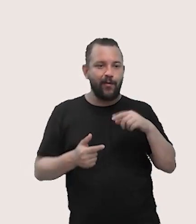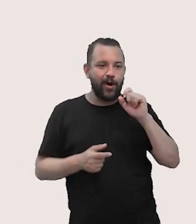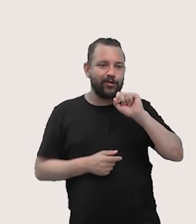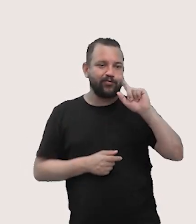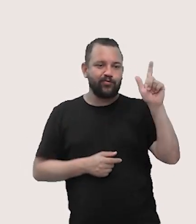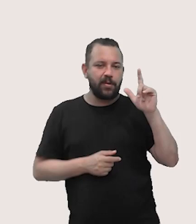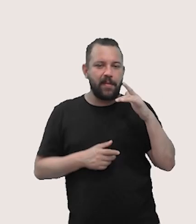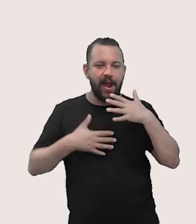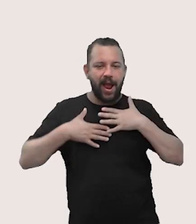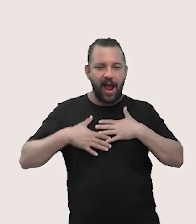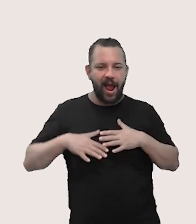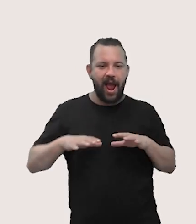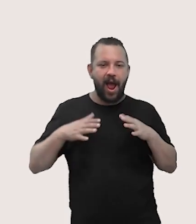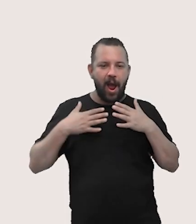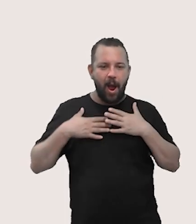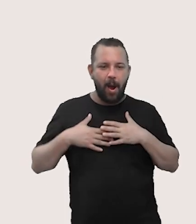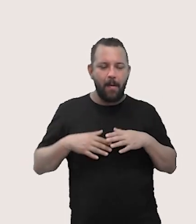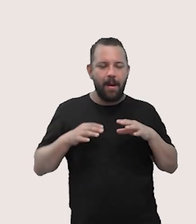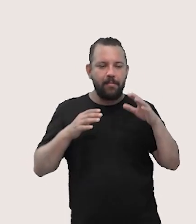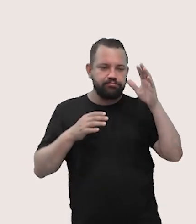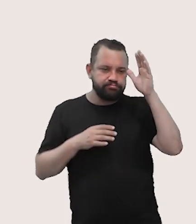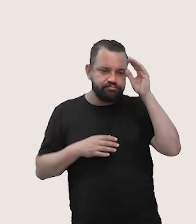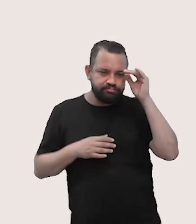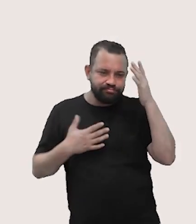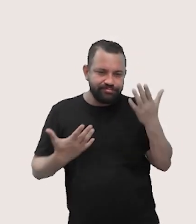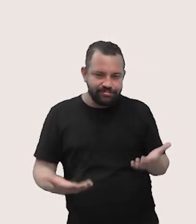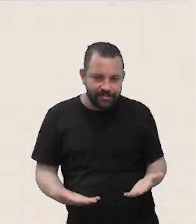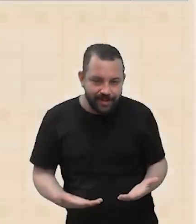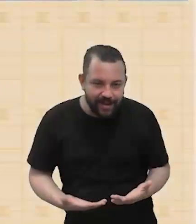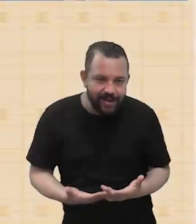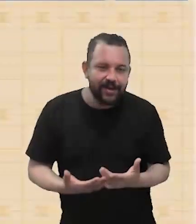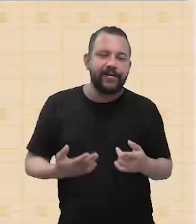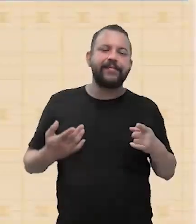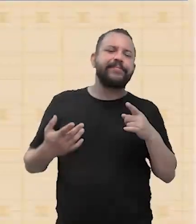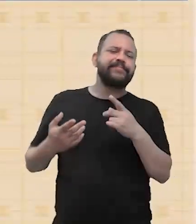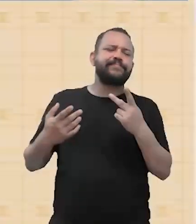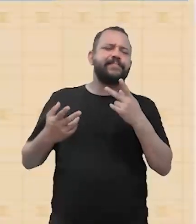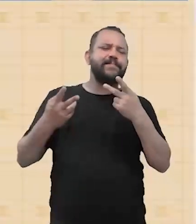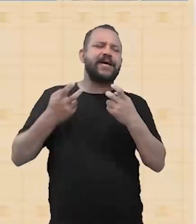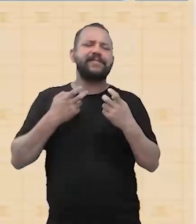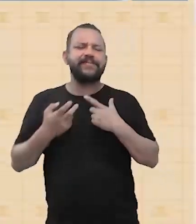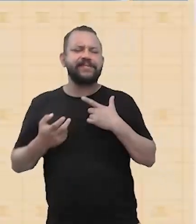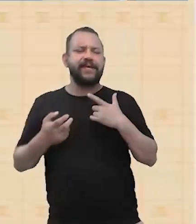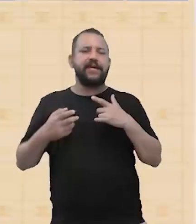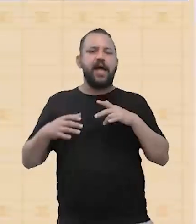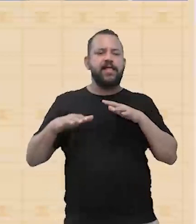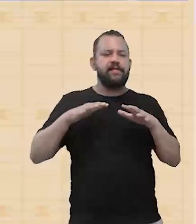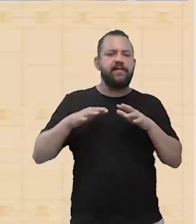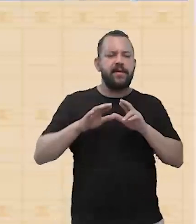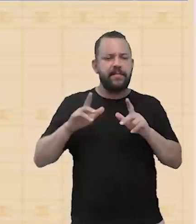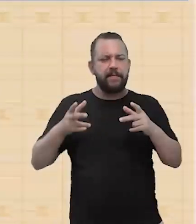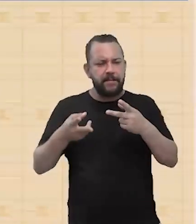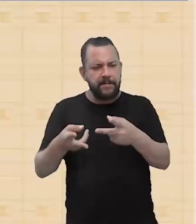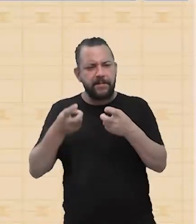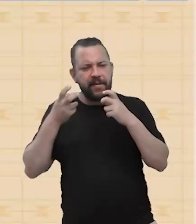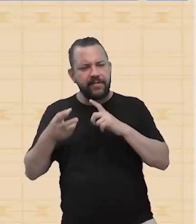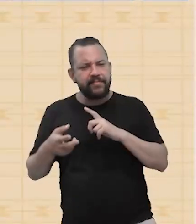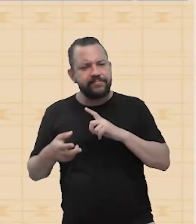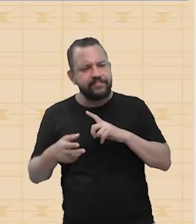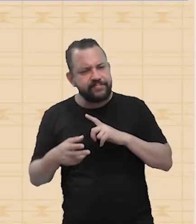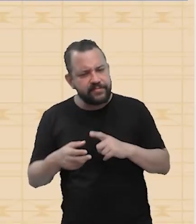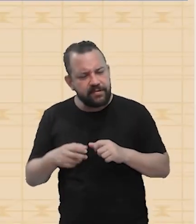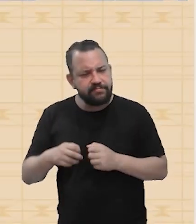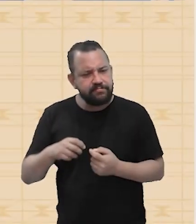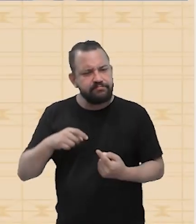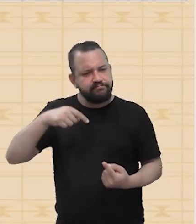calminha, mais tranquila, e o fato de existir essa diferença de vibração vai ser transmitido